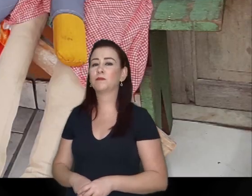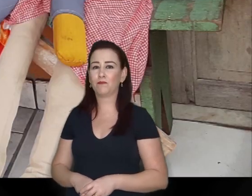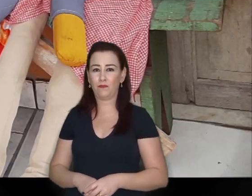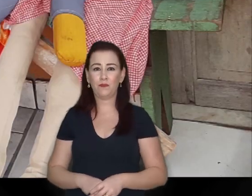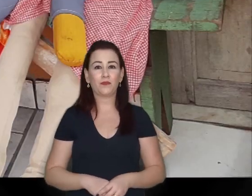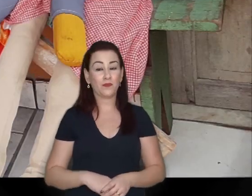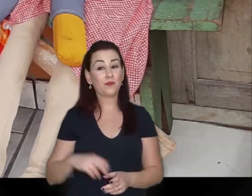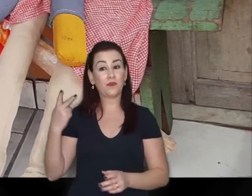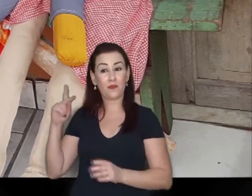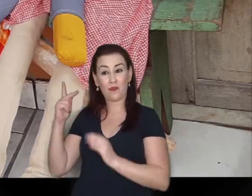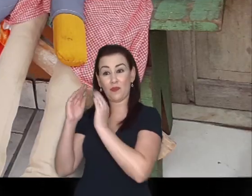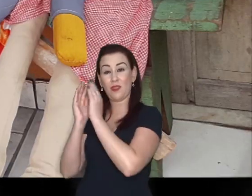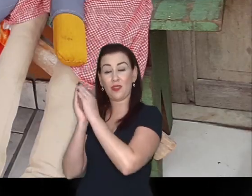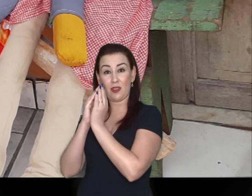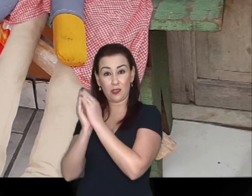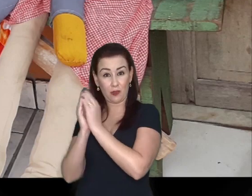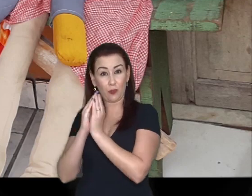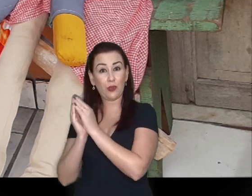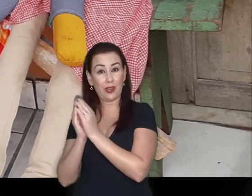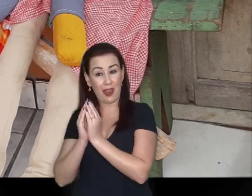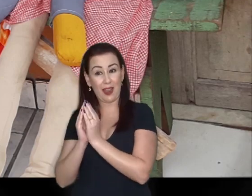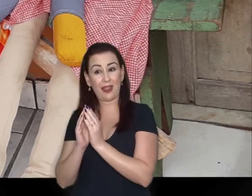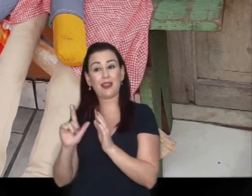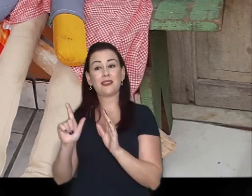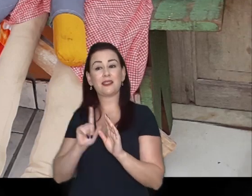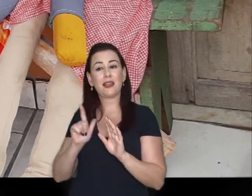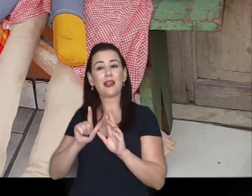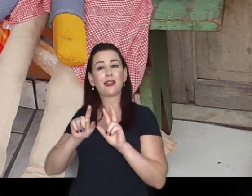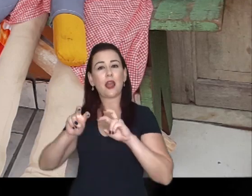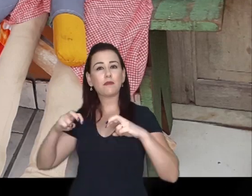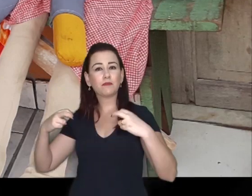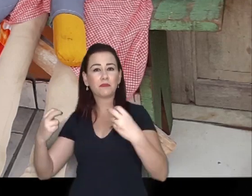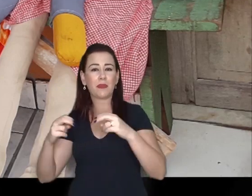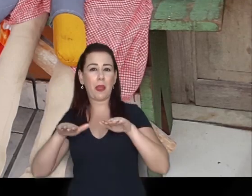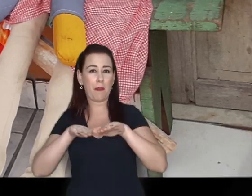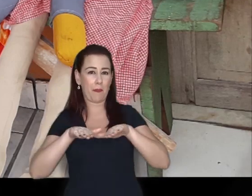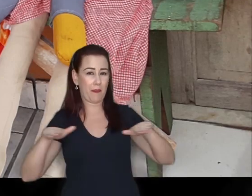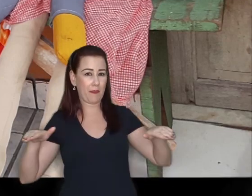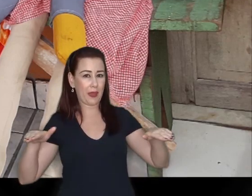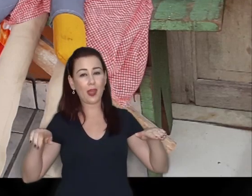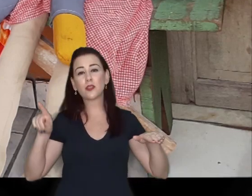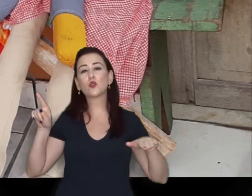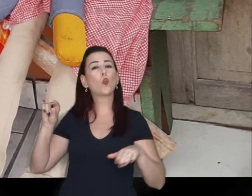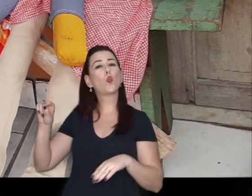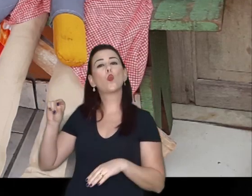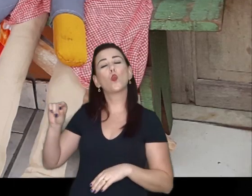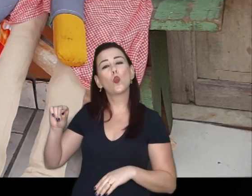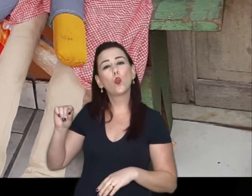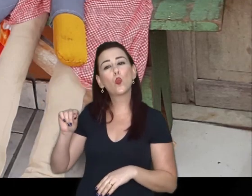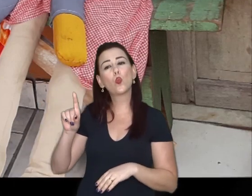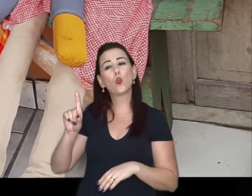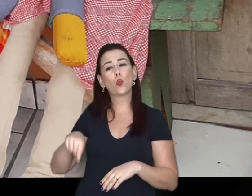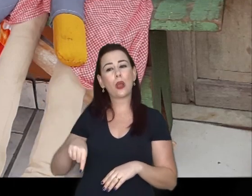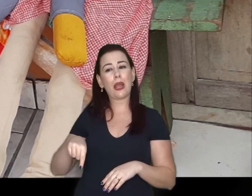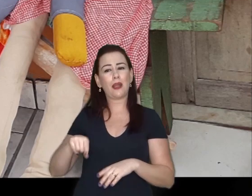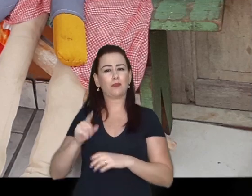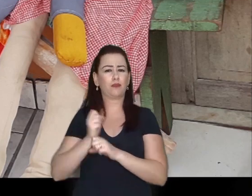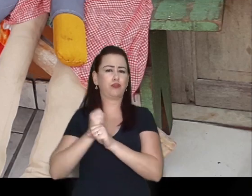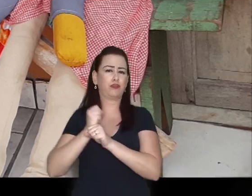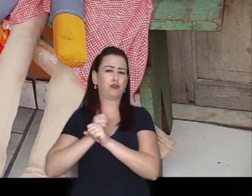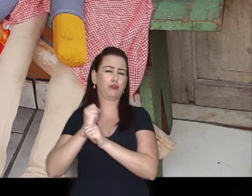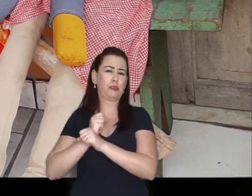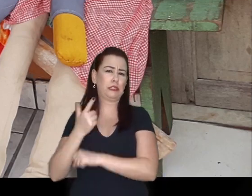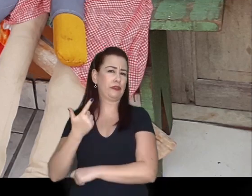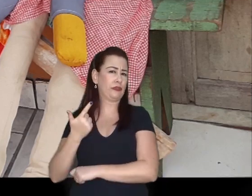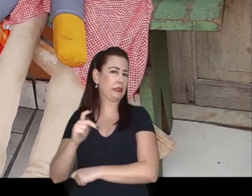Essas bonecas do banco e da mesa são as bonecas que elas têm 25